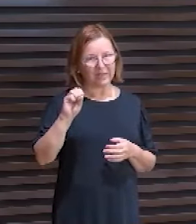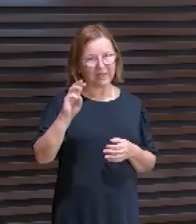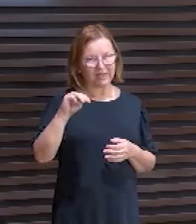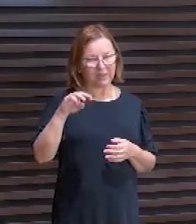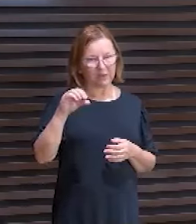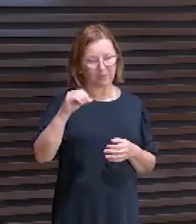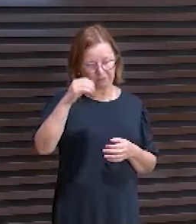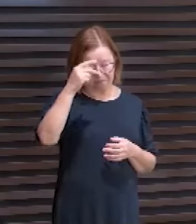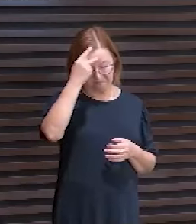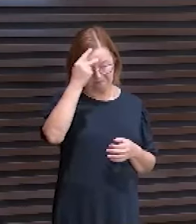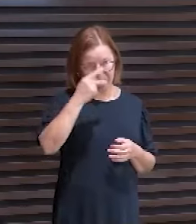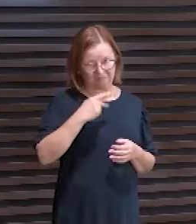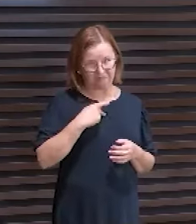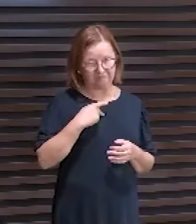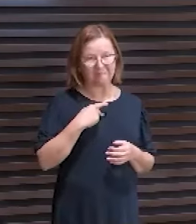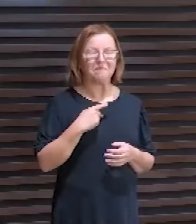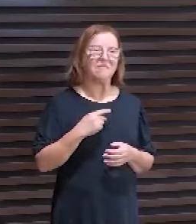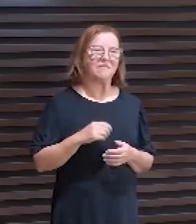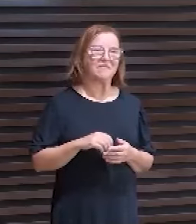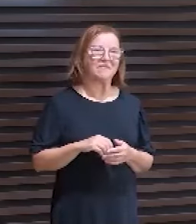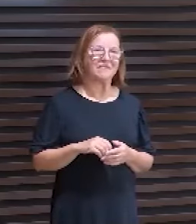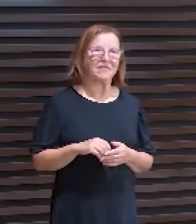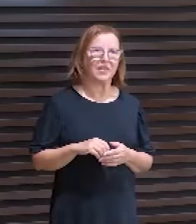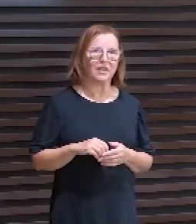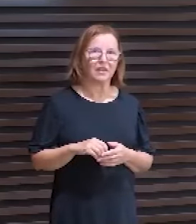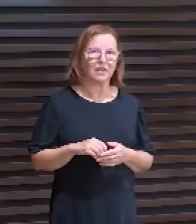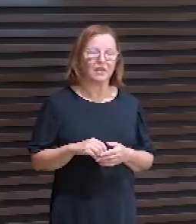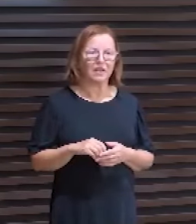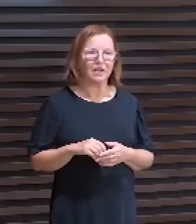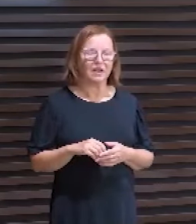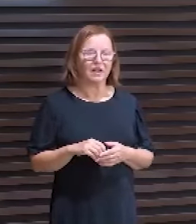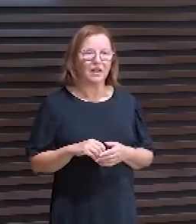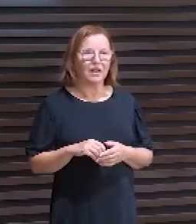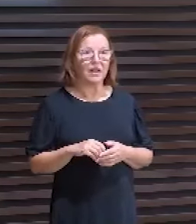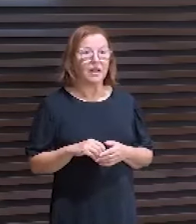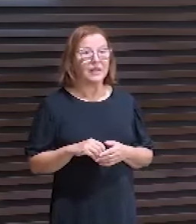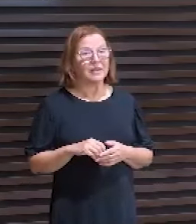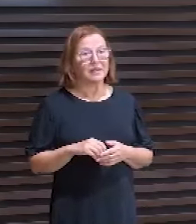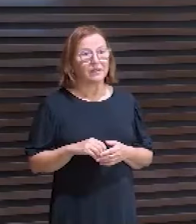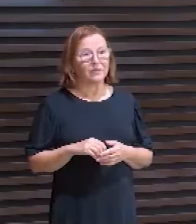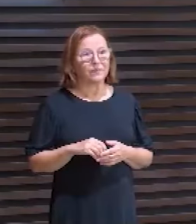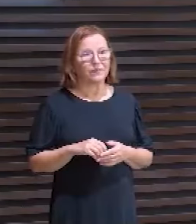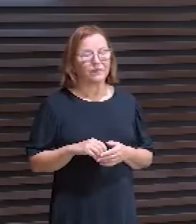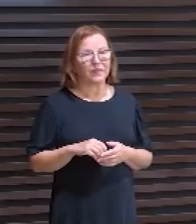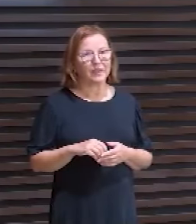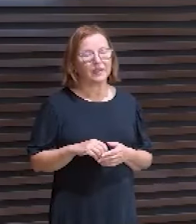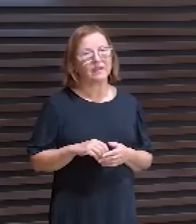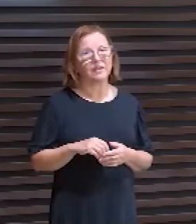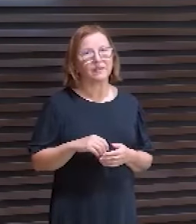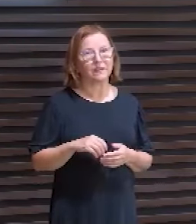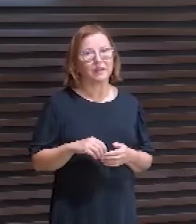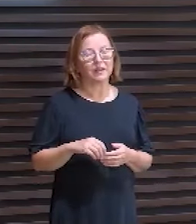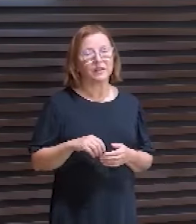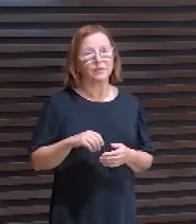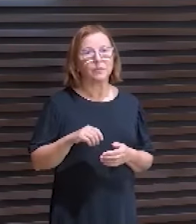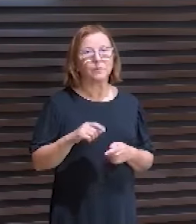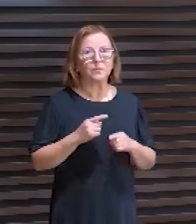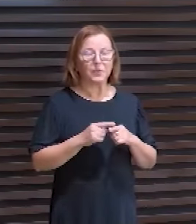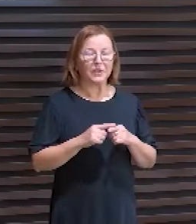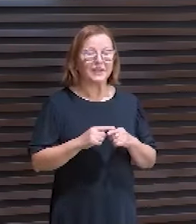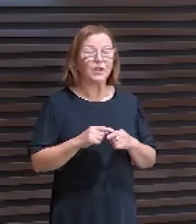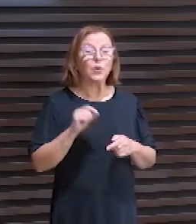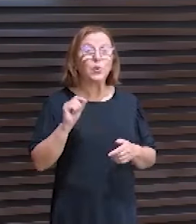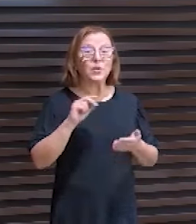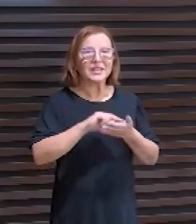o conceito de pecado é é incredulidade um dos conceitos incredulidade não crer no que Deus disse isso é